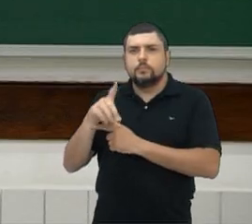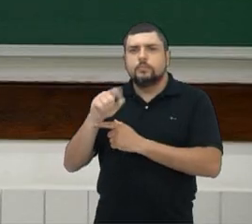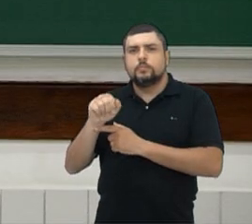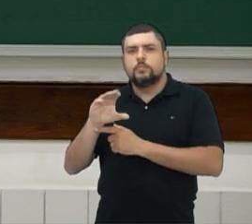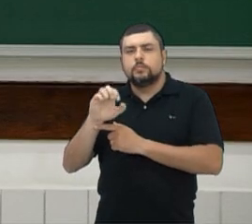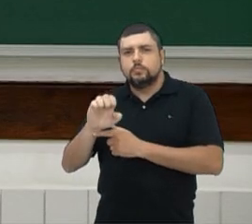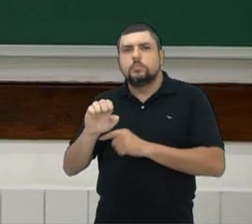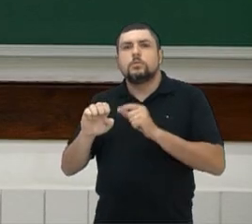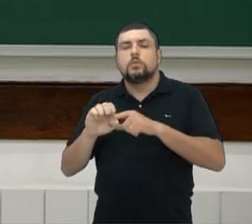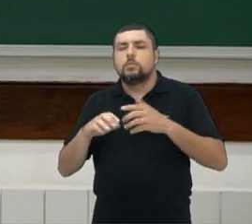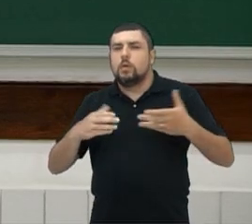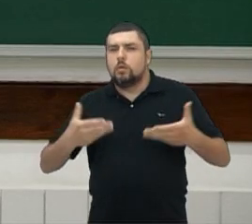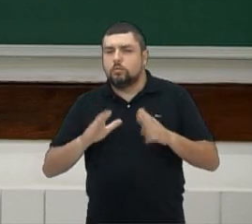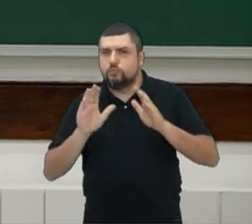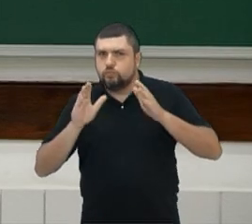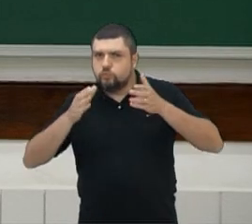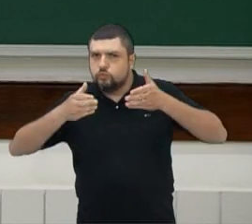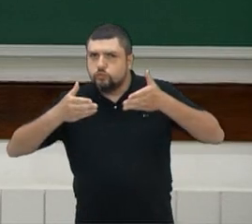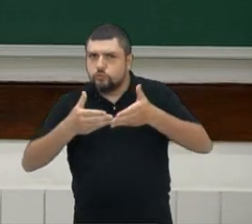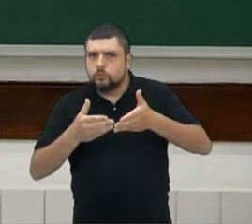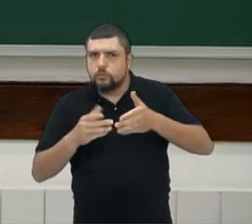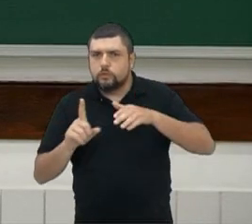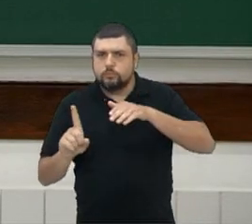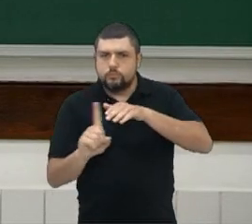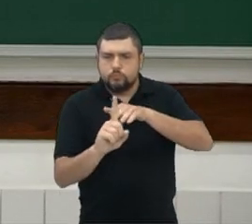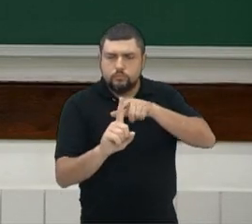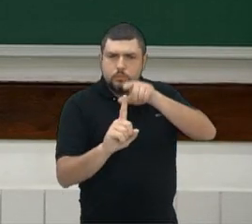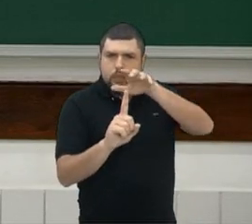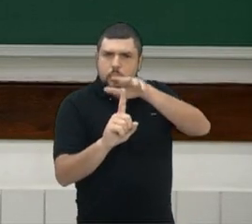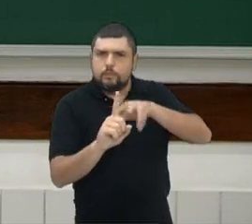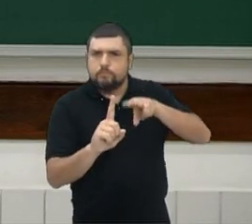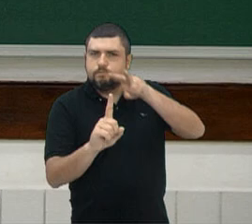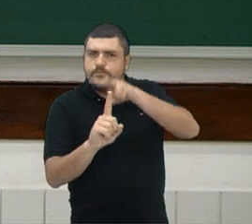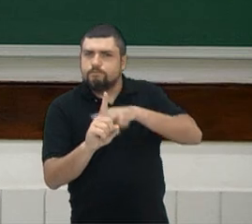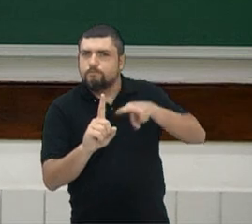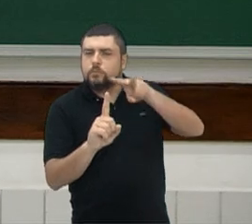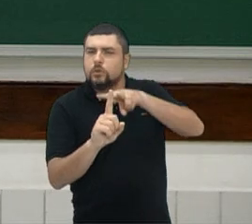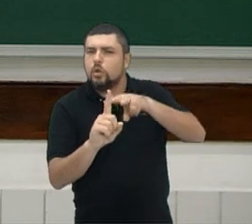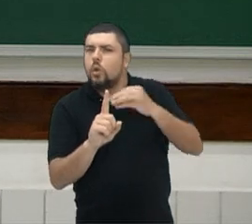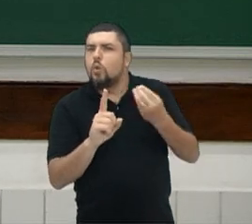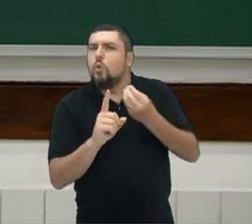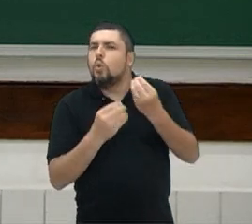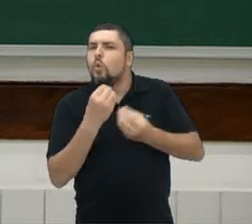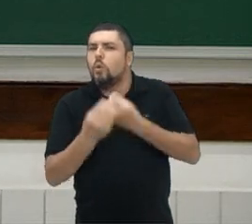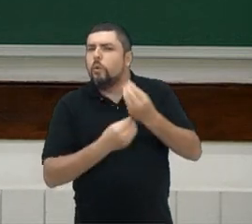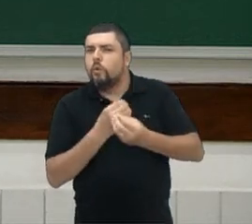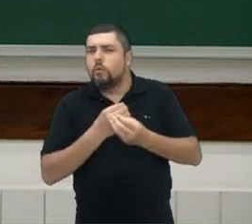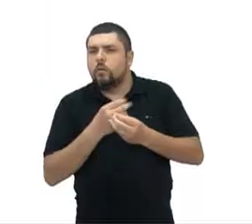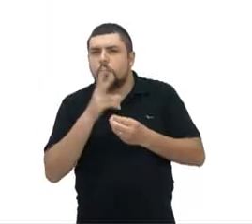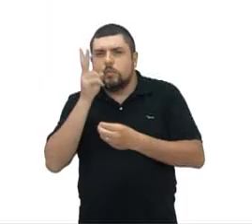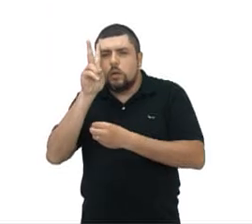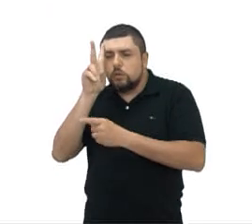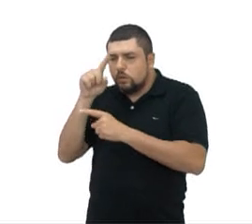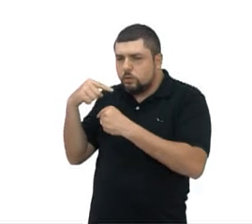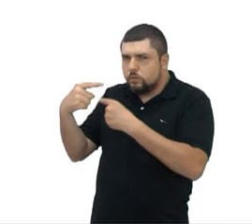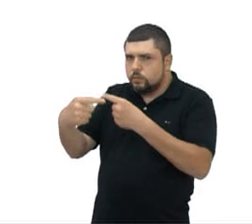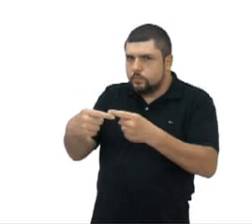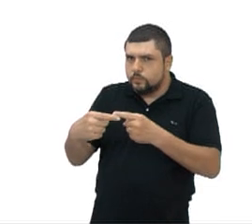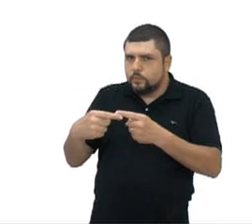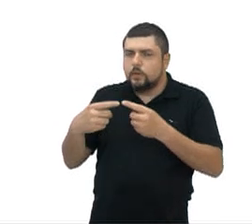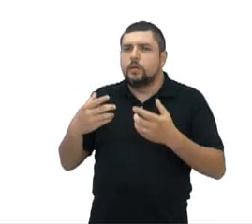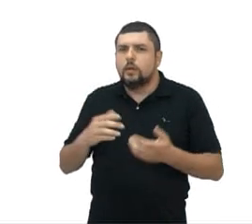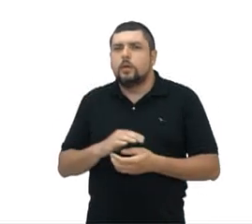nós focar um pouco aqui, ó, né, colocar em negrito a história das mulheres guerreiras, Candaces, porque